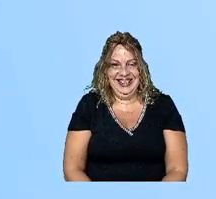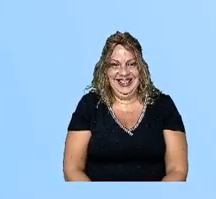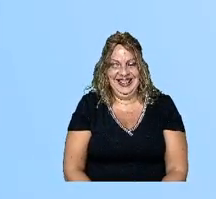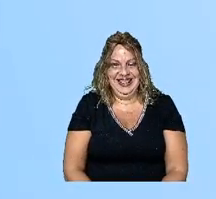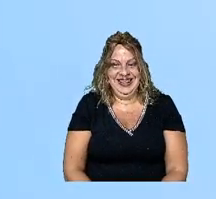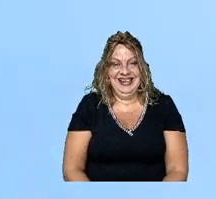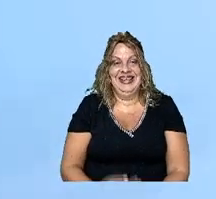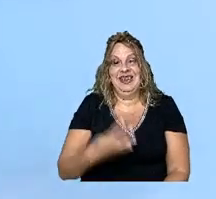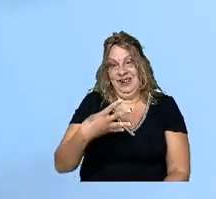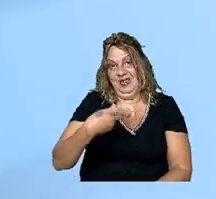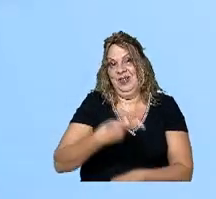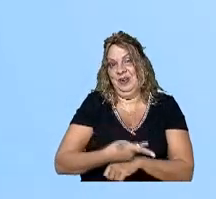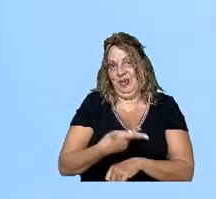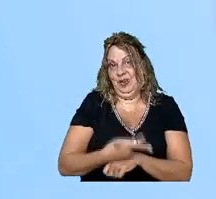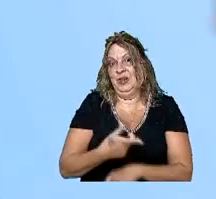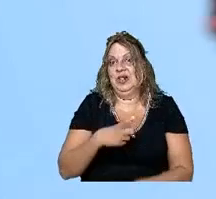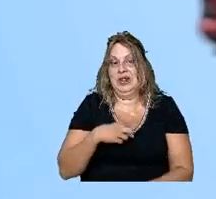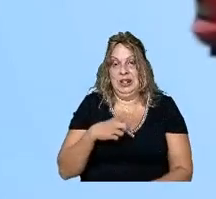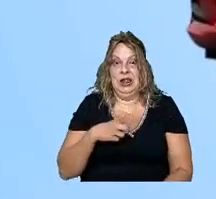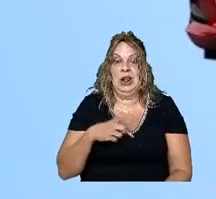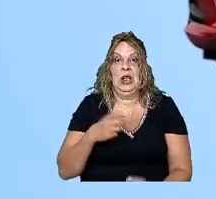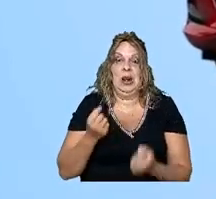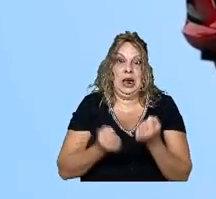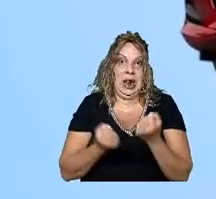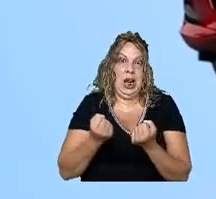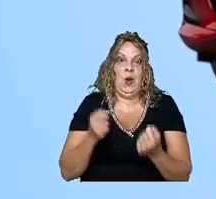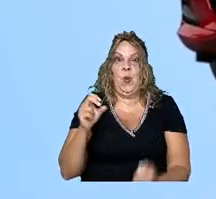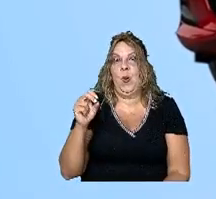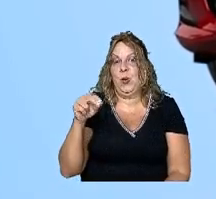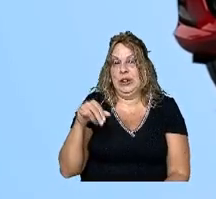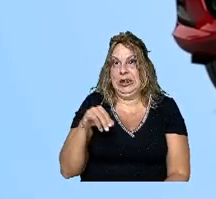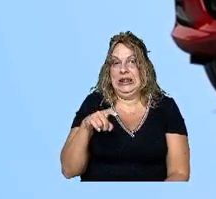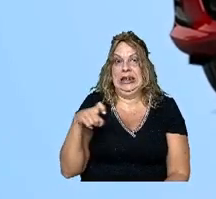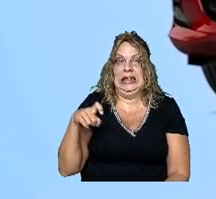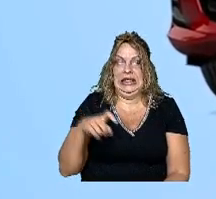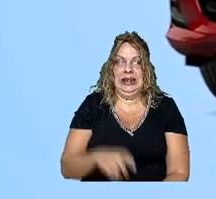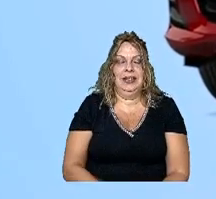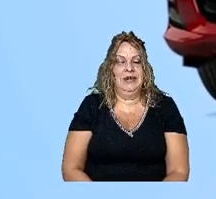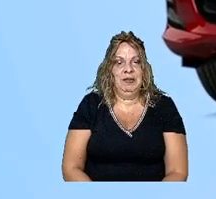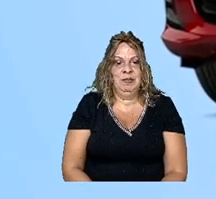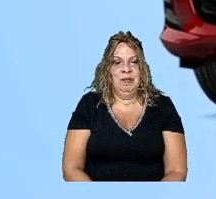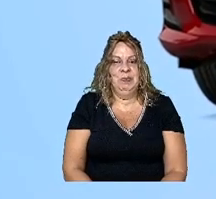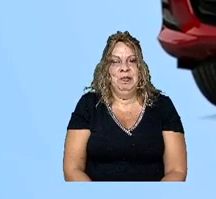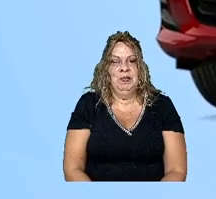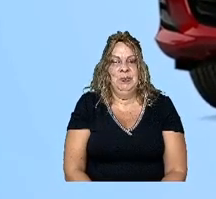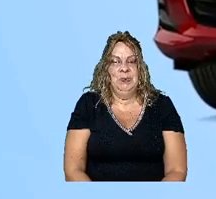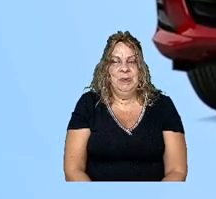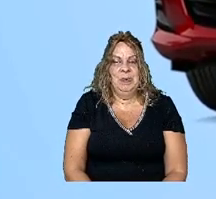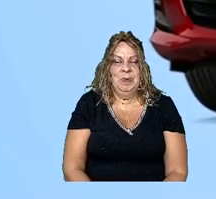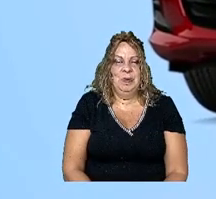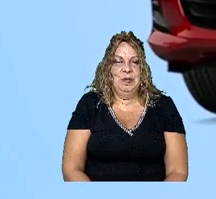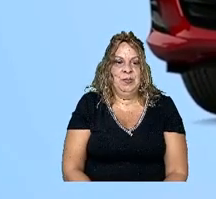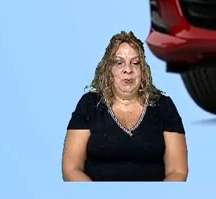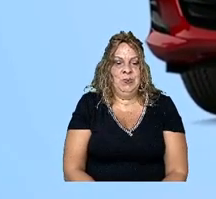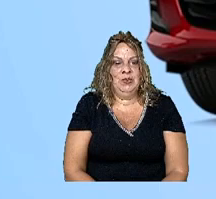No quarto prêmio de hoje, tem um Onix Sedan Plus. Um Onix Sedan Plus agora, no quarto